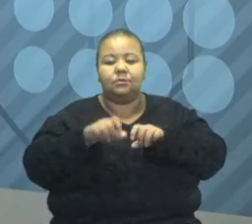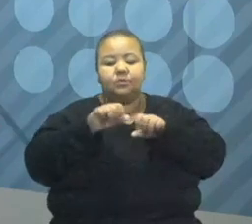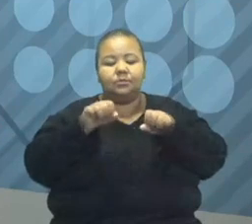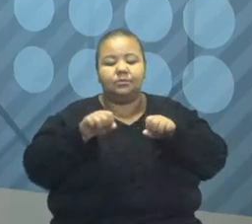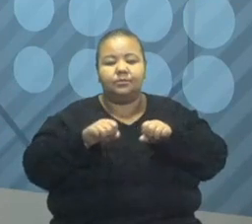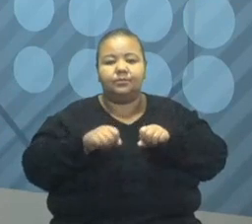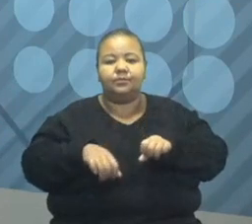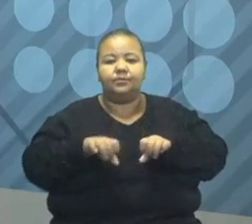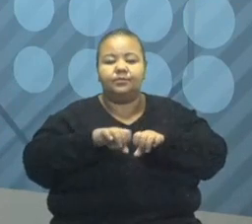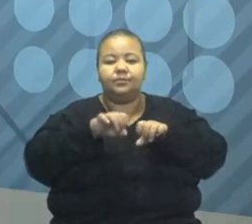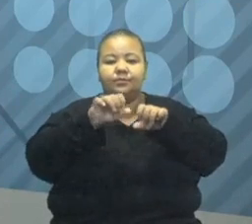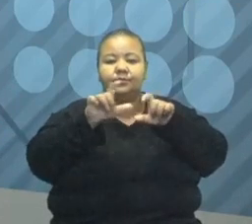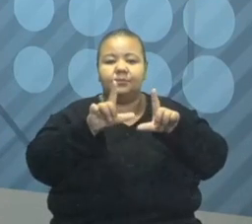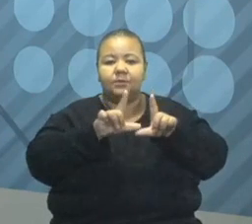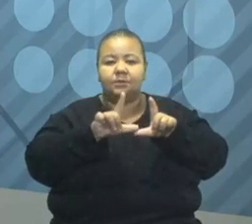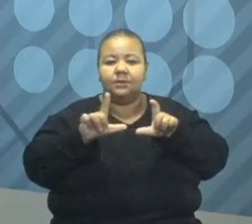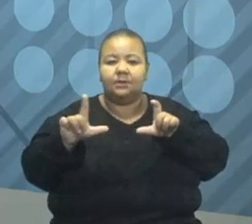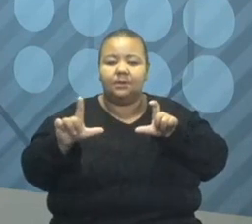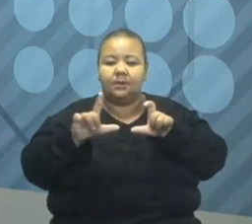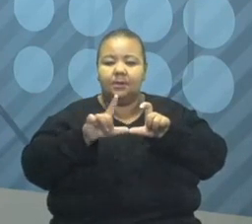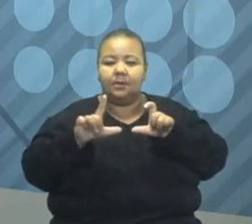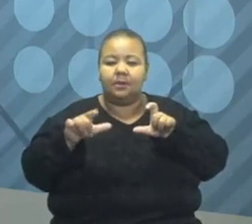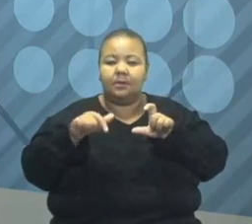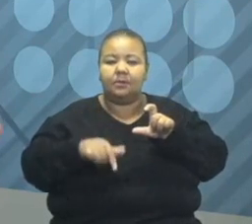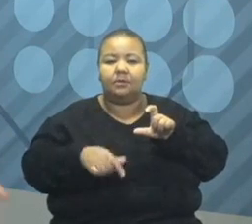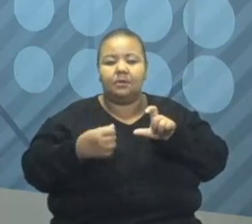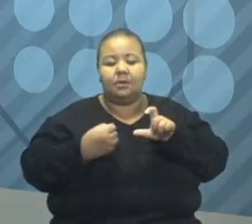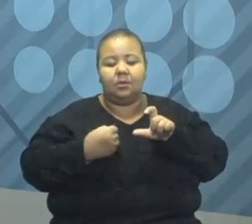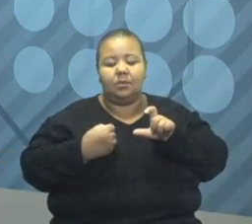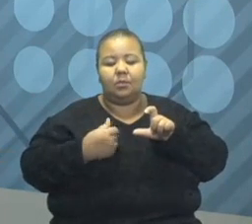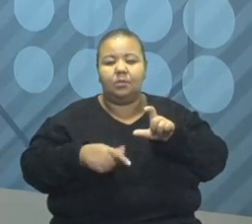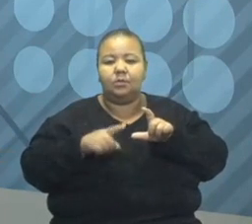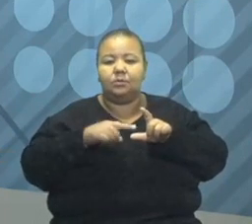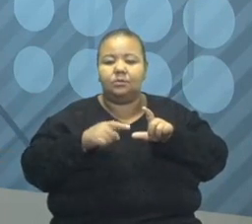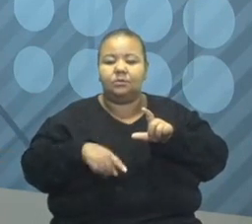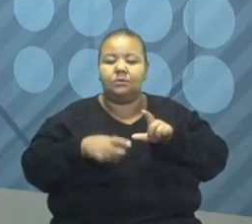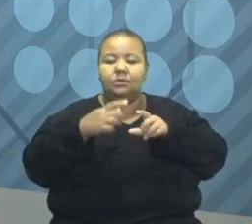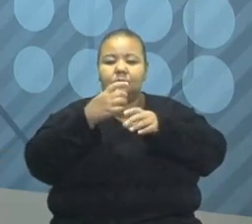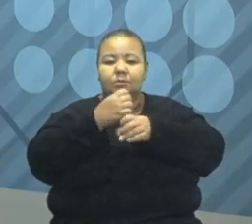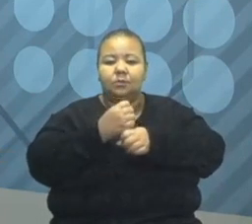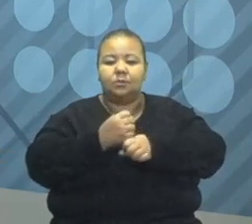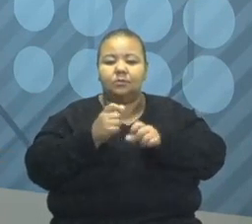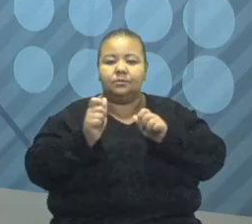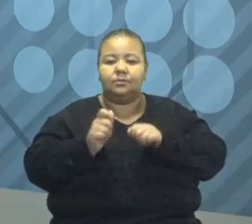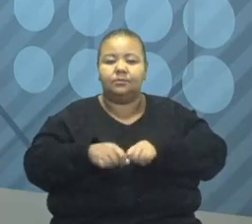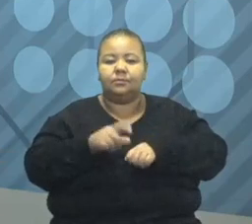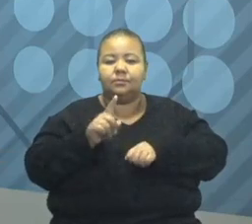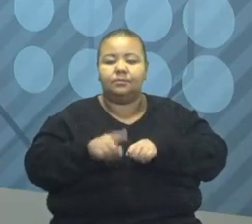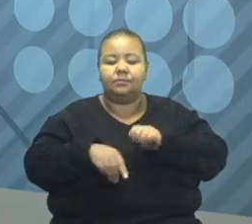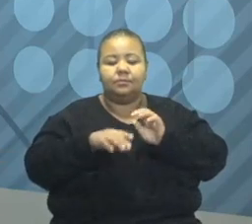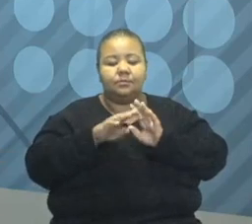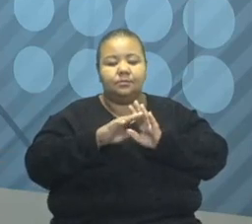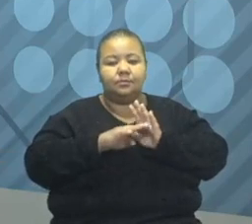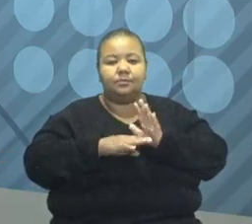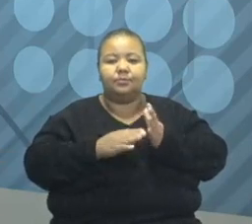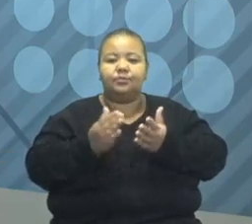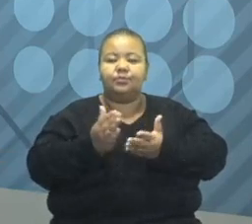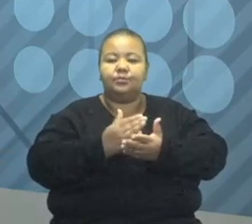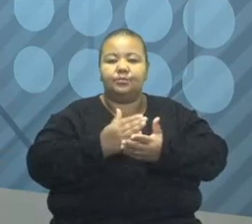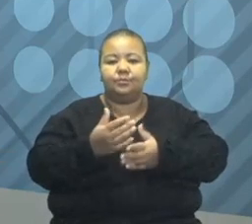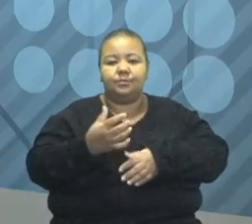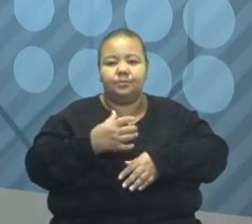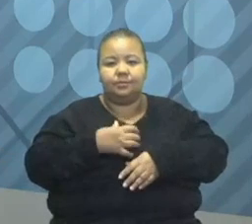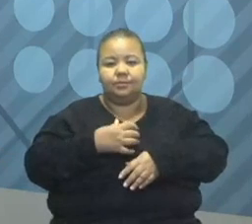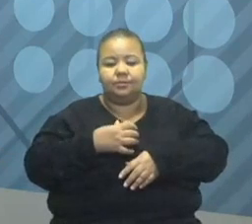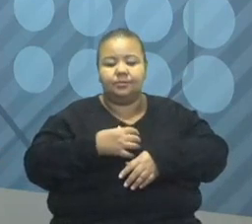equações lineares e ao número de soluções que um sistema de equações lineares pode ter, ele pode ser classificado de algumas